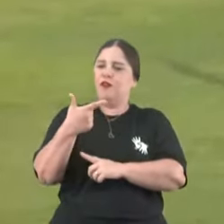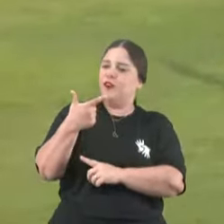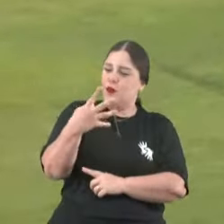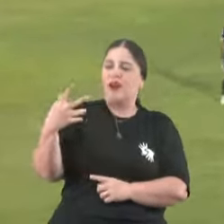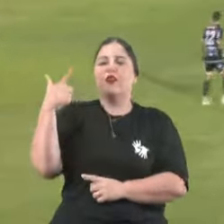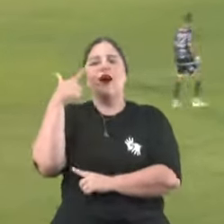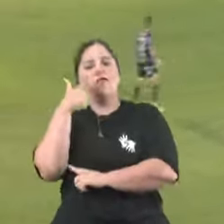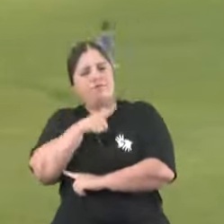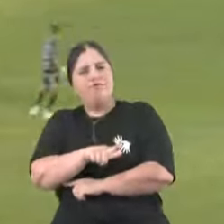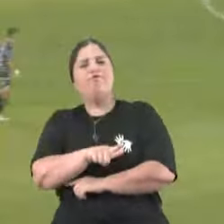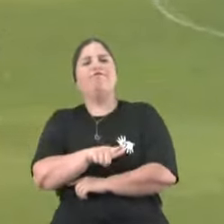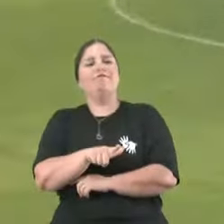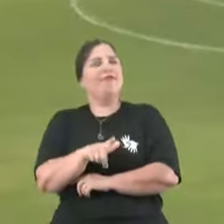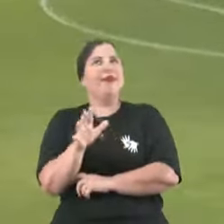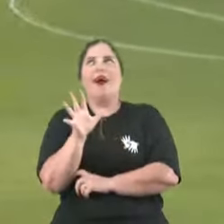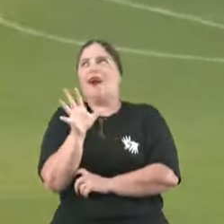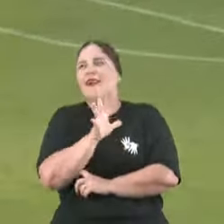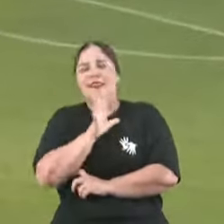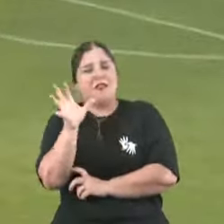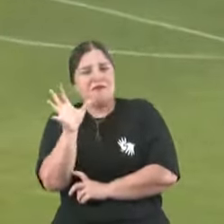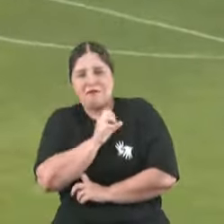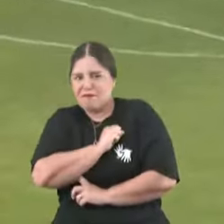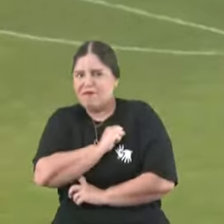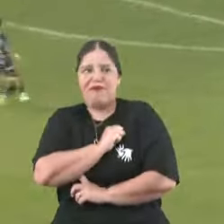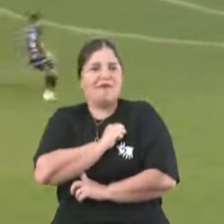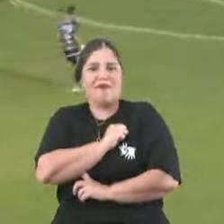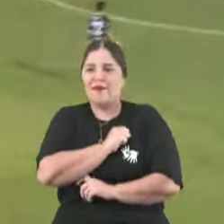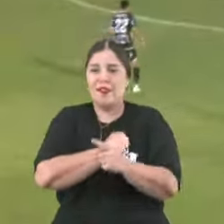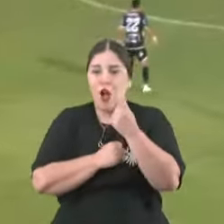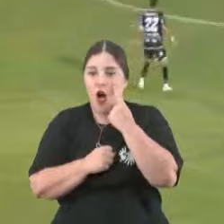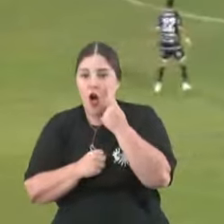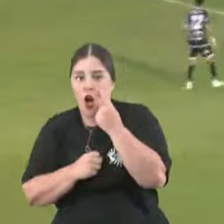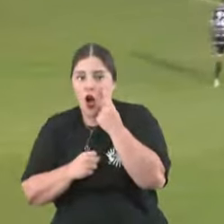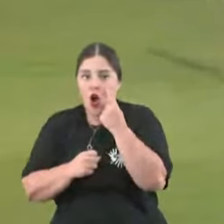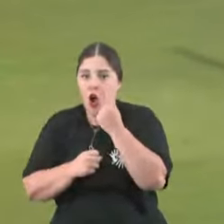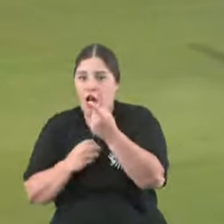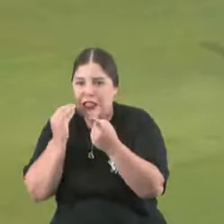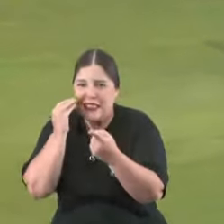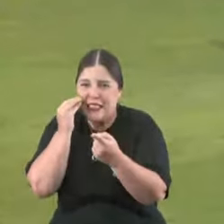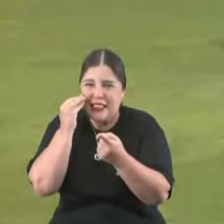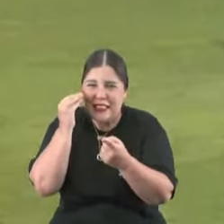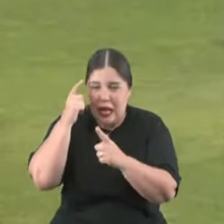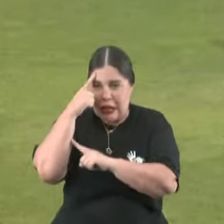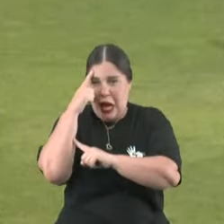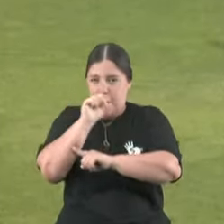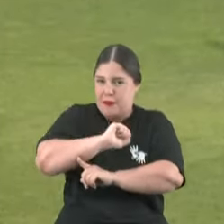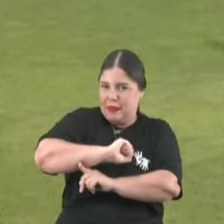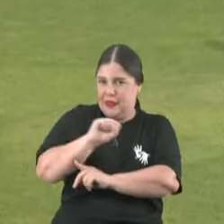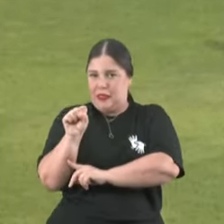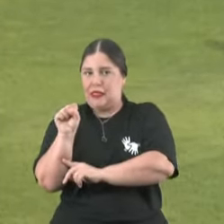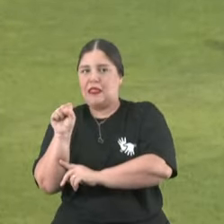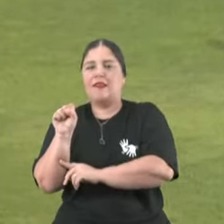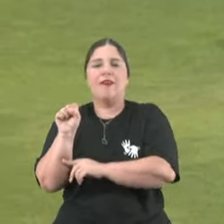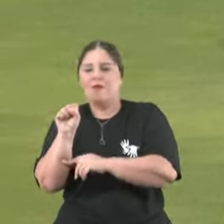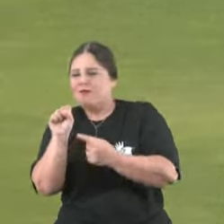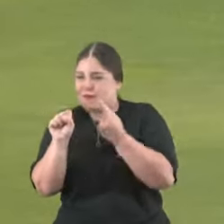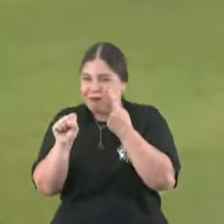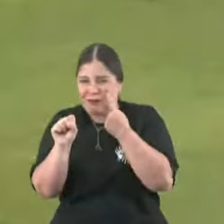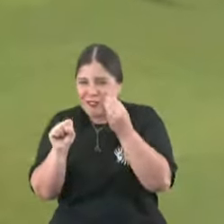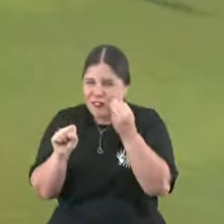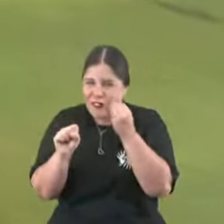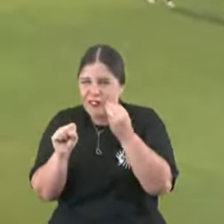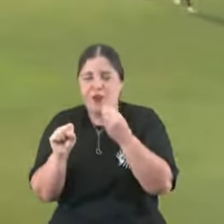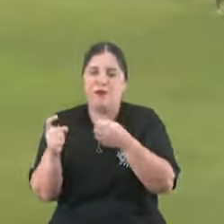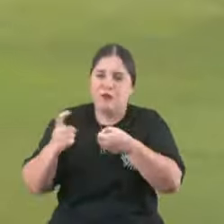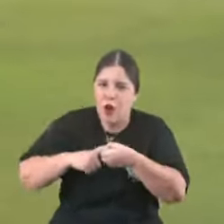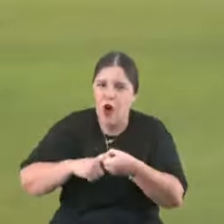do futebol. O Asa cobrou rápido, vem bola na área, o toque de cabeça, a briga fica, Caio cortou parcial, sobrou